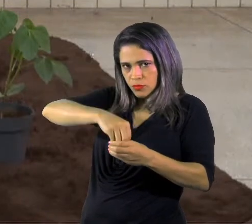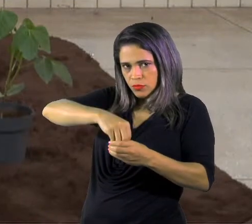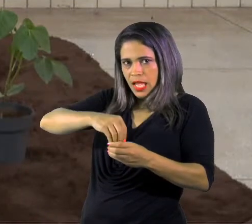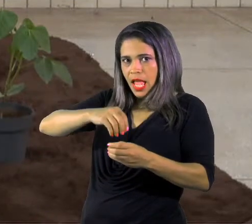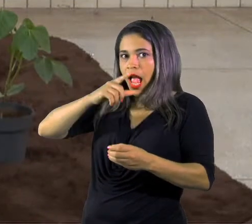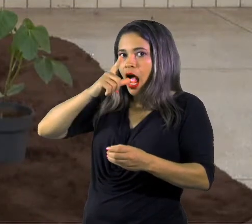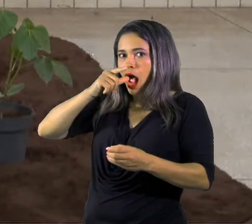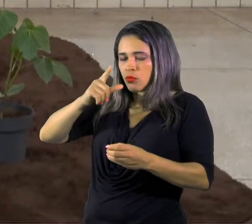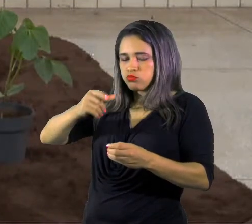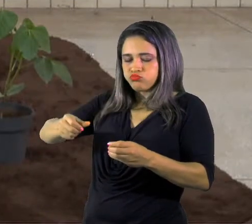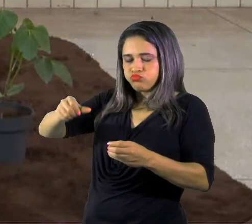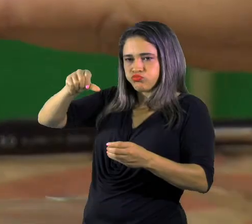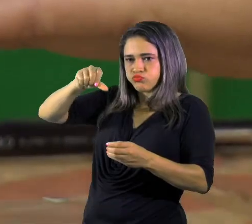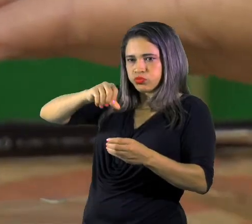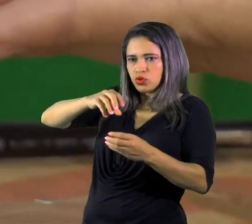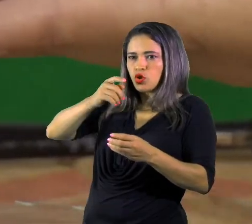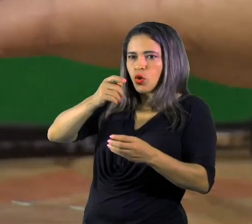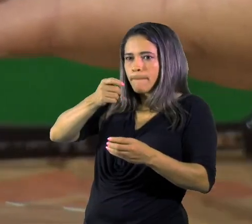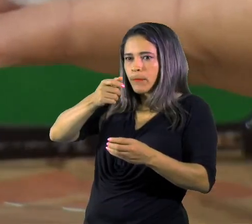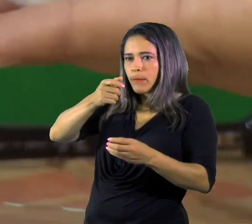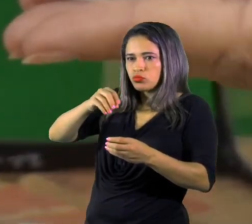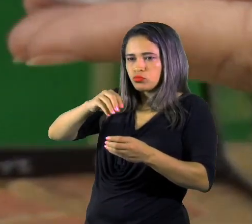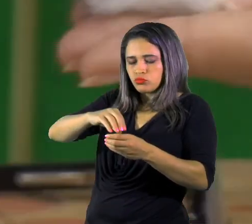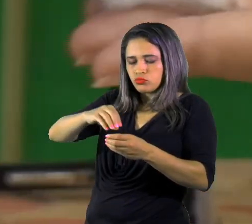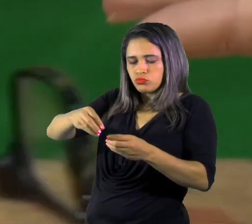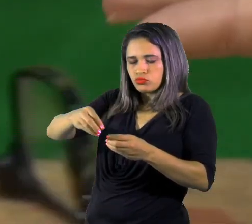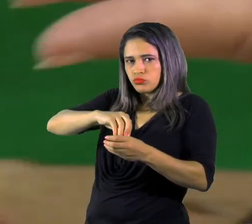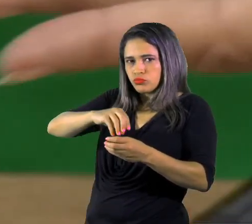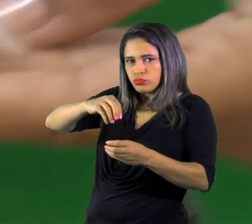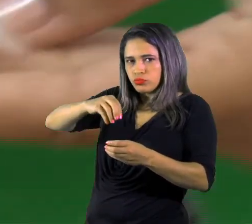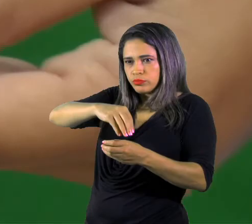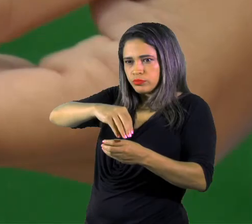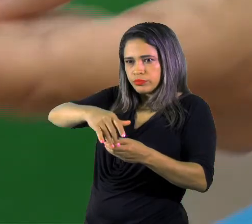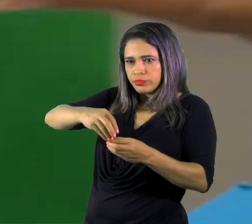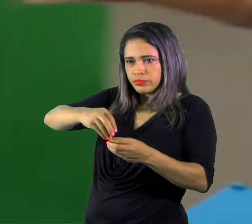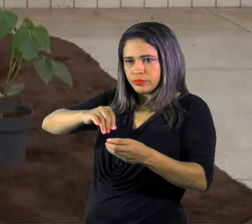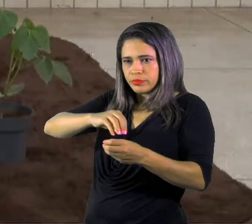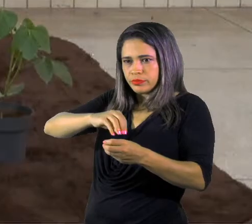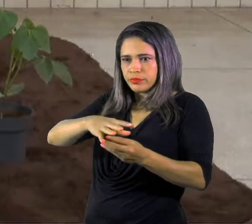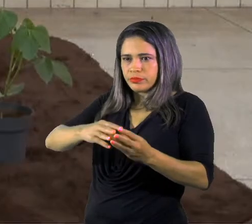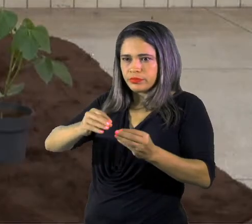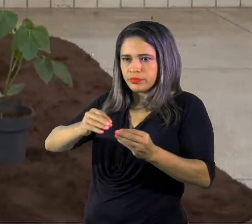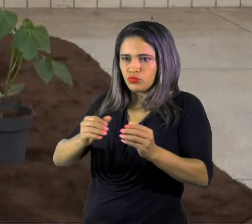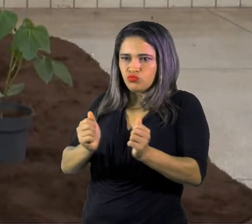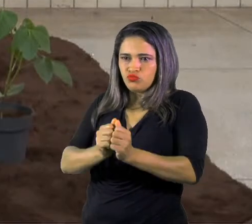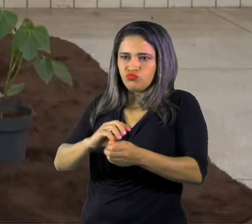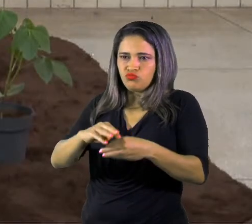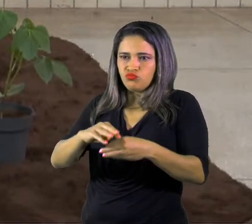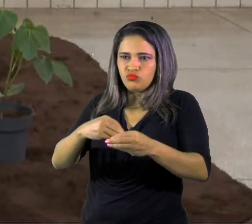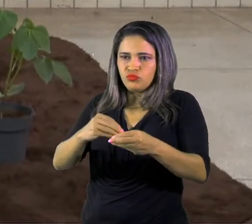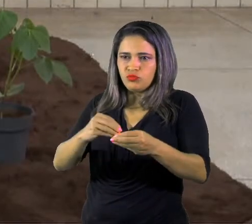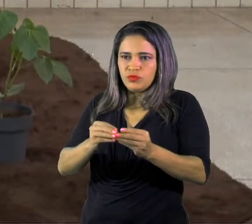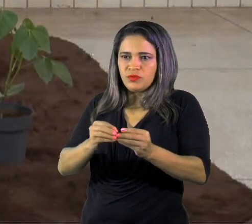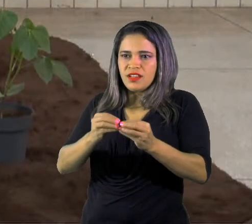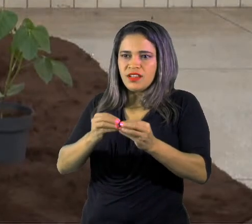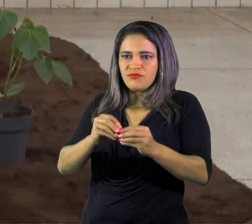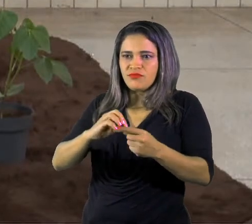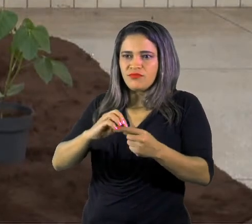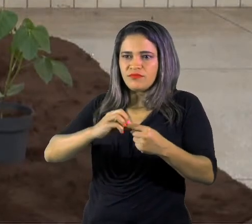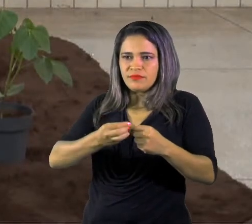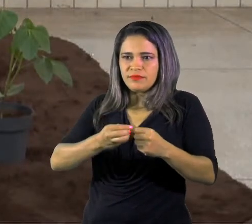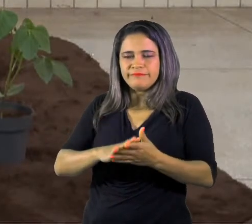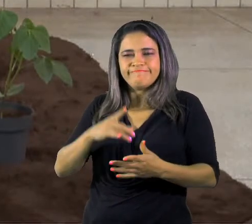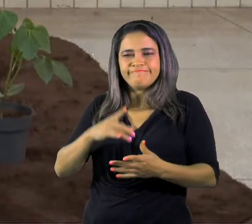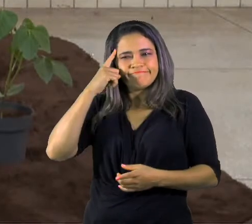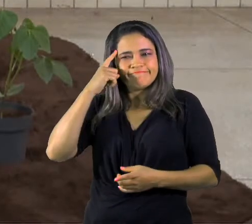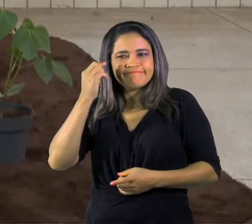molhar, umedecer esse algodãozinho com o feijão. Só aí a gente já vai começar a entender que a criança